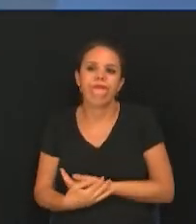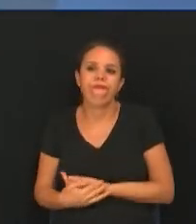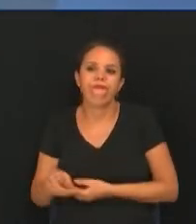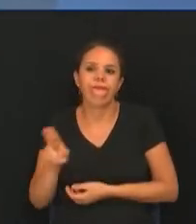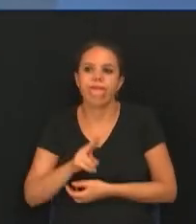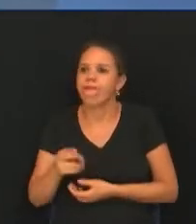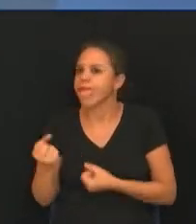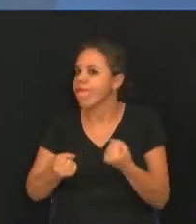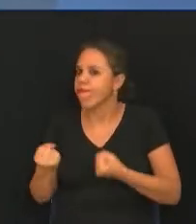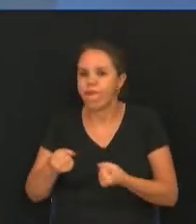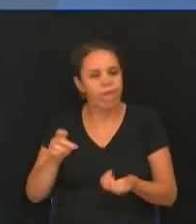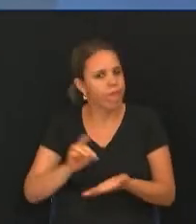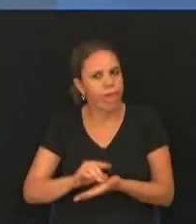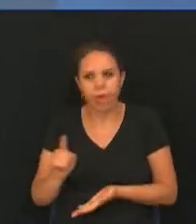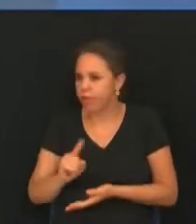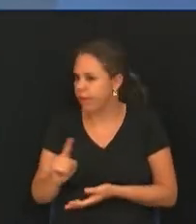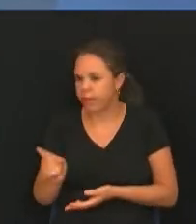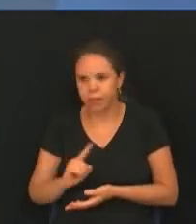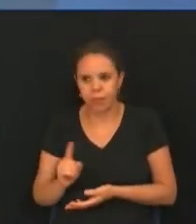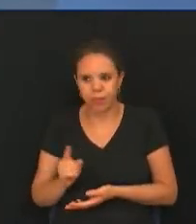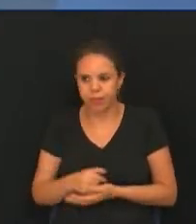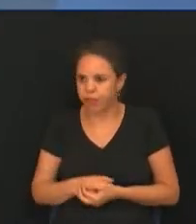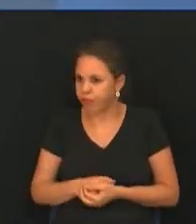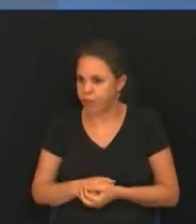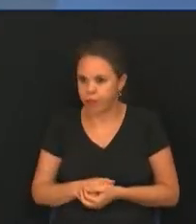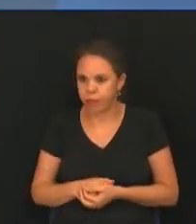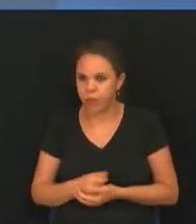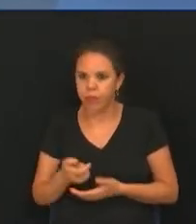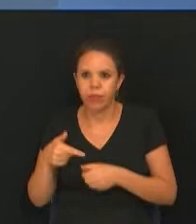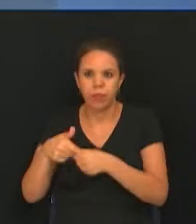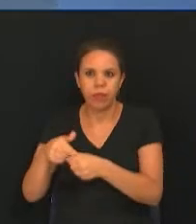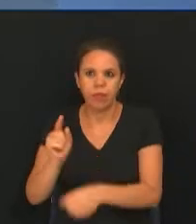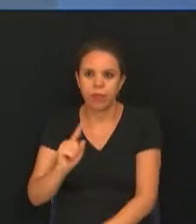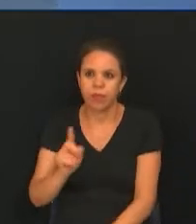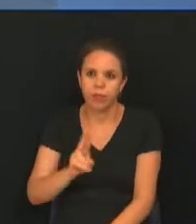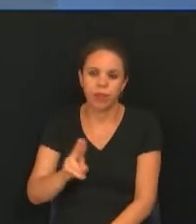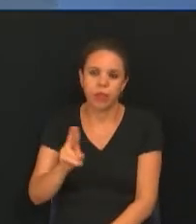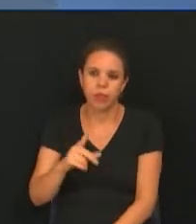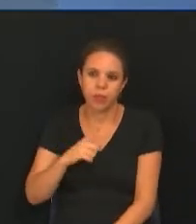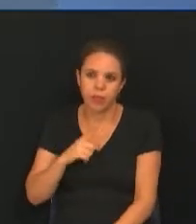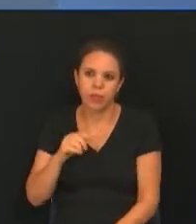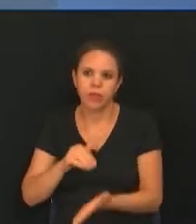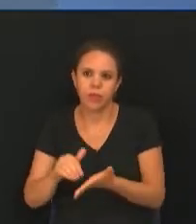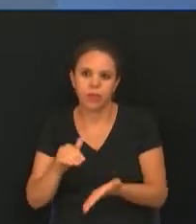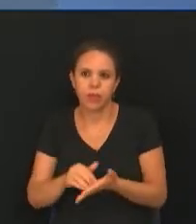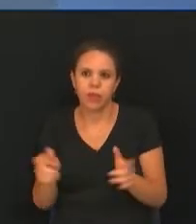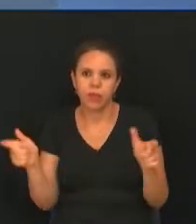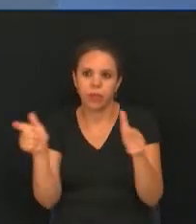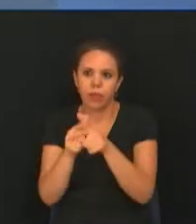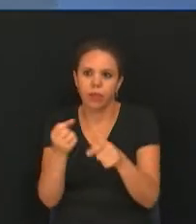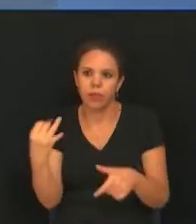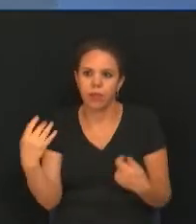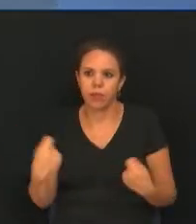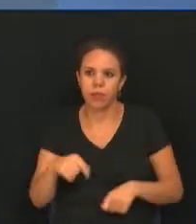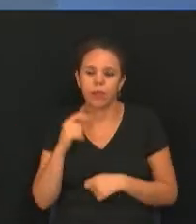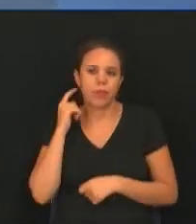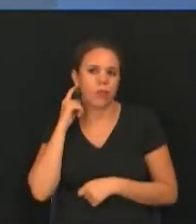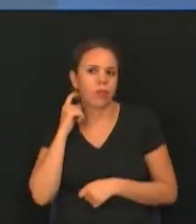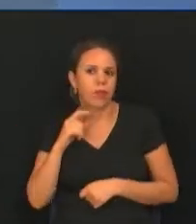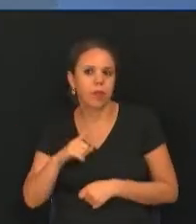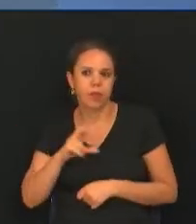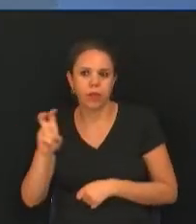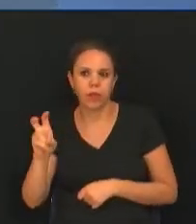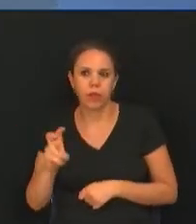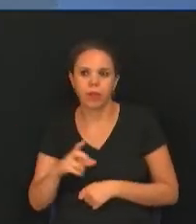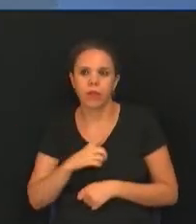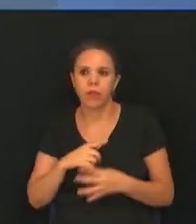carro oficial, não usar o auxílio combustível, ter assessores a menos do que a gente precisa, então a gente pode ter 5 na casa, a gente